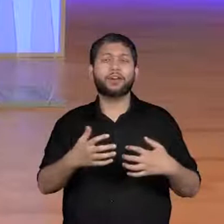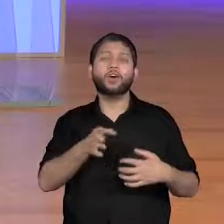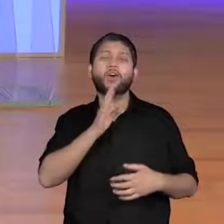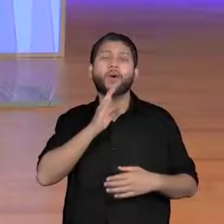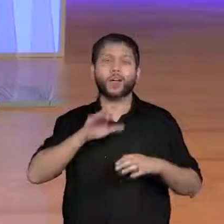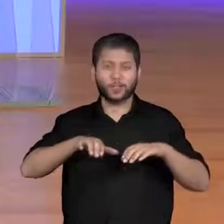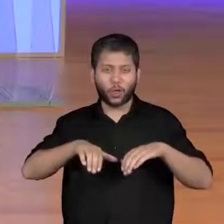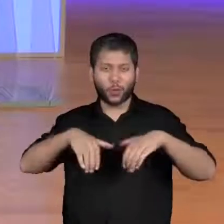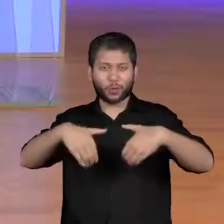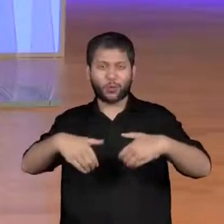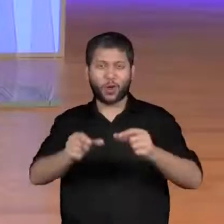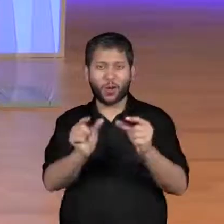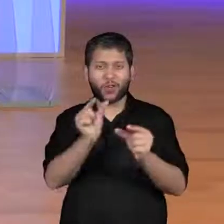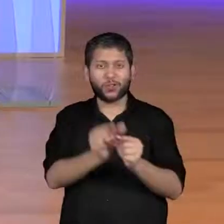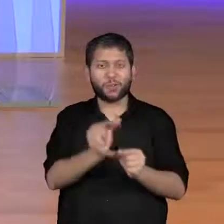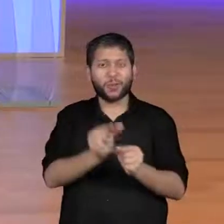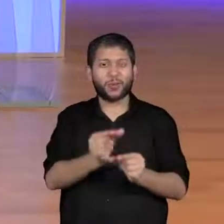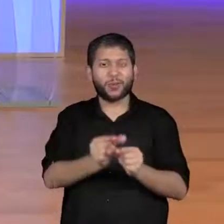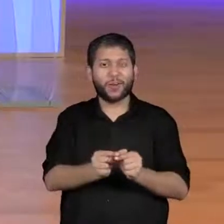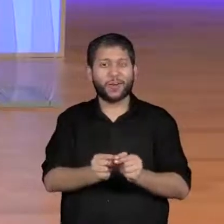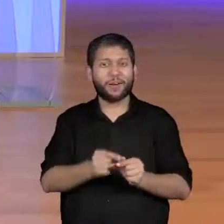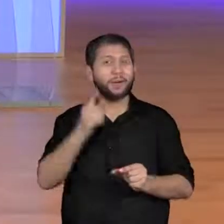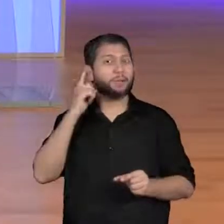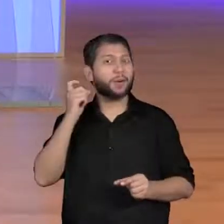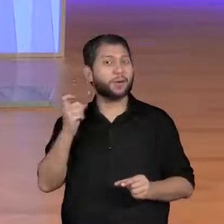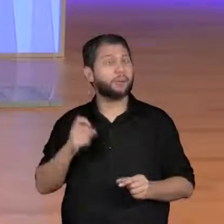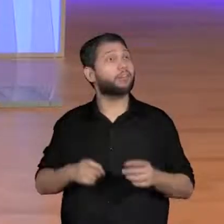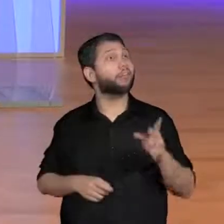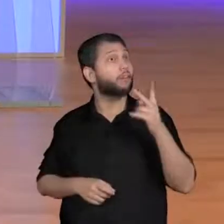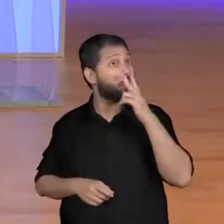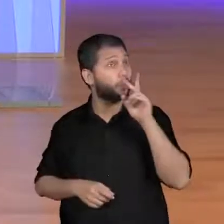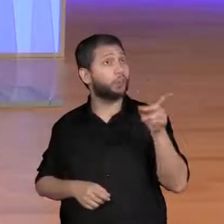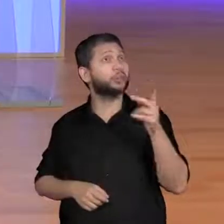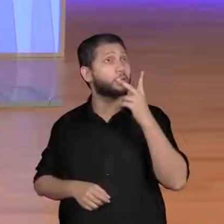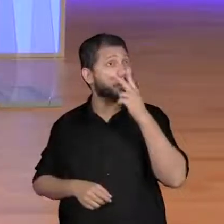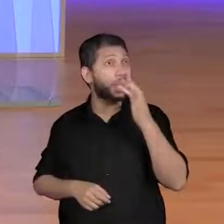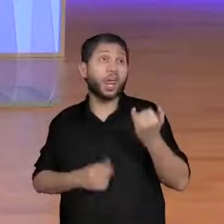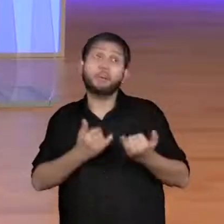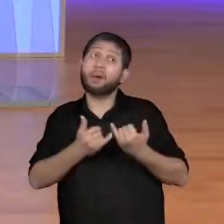dominó, batendo. Ah, de dominó. E dominó geralmente é feito do quê?